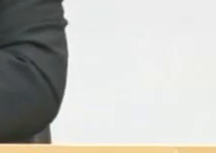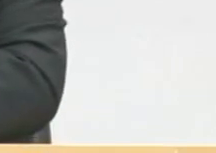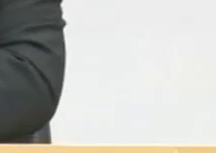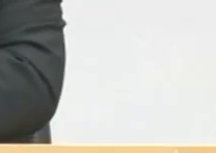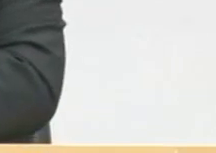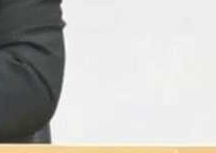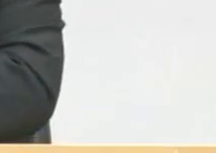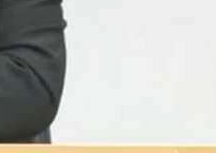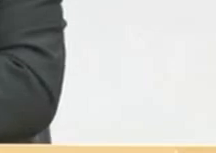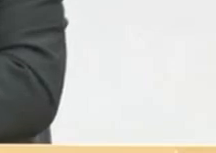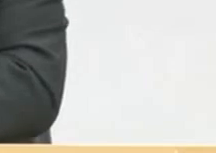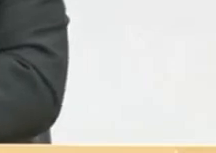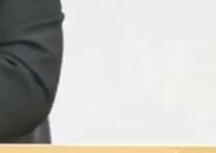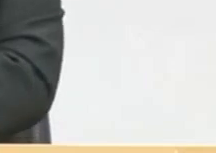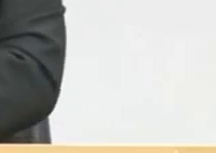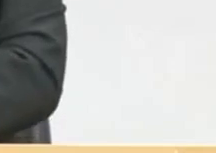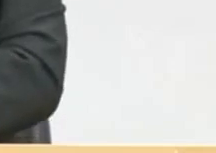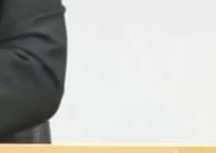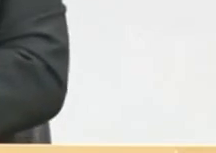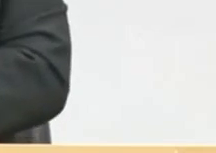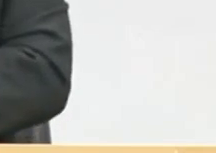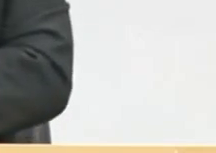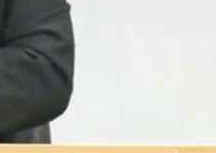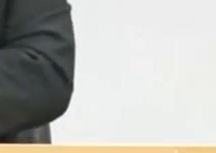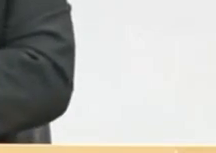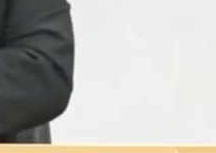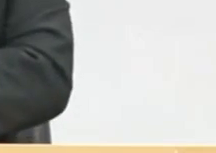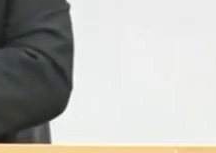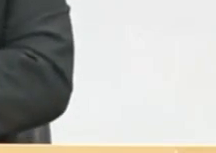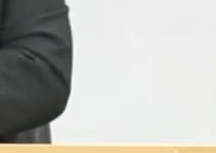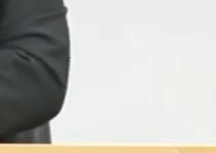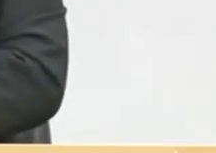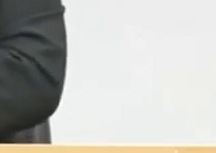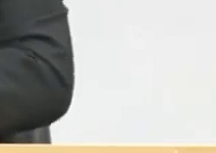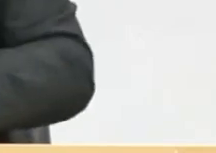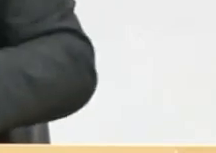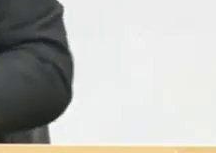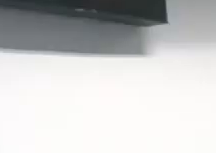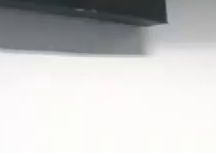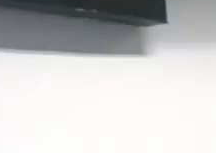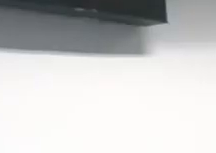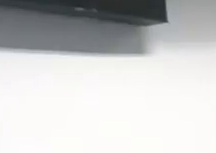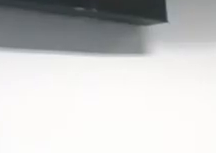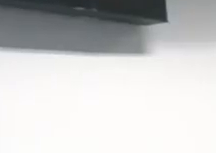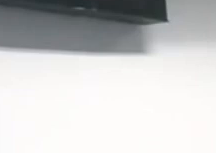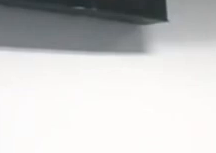Nenhum vereador querendo fazer uso da palavra. O projeto de lei está em votação.